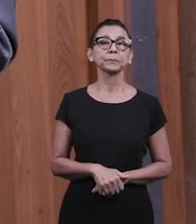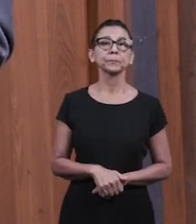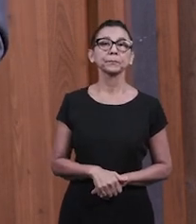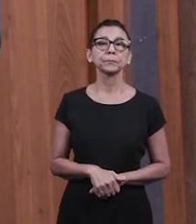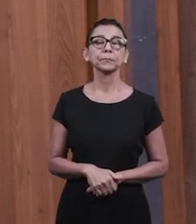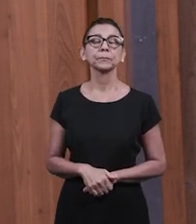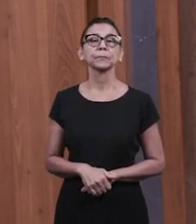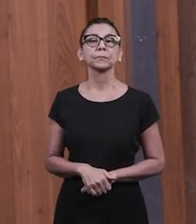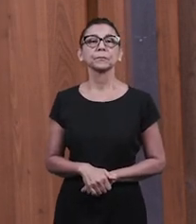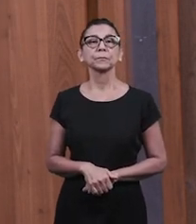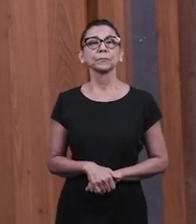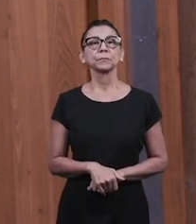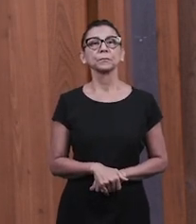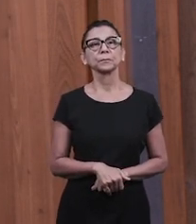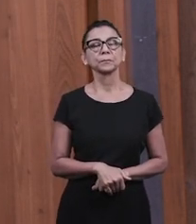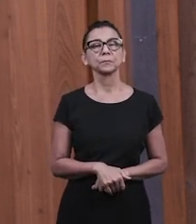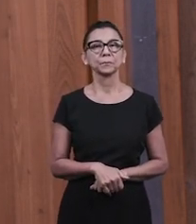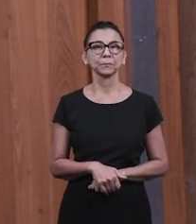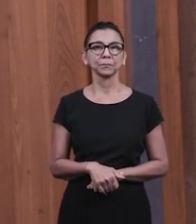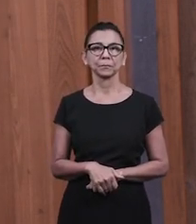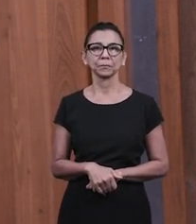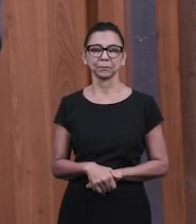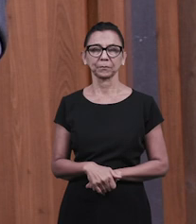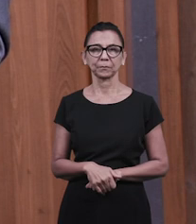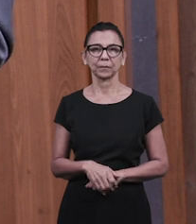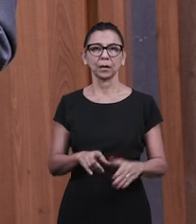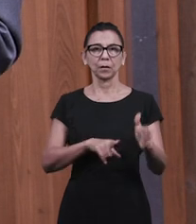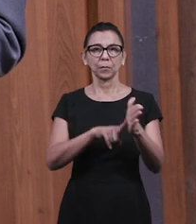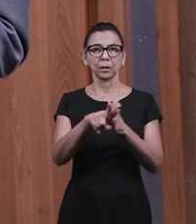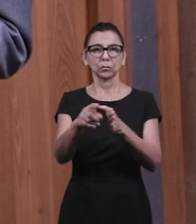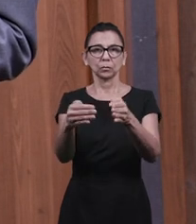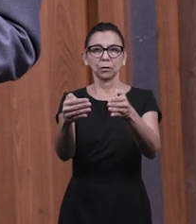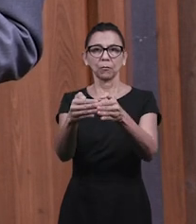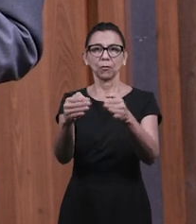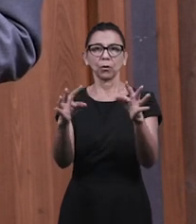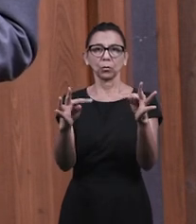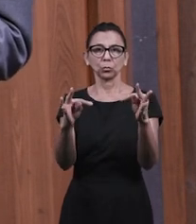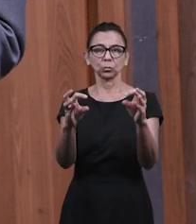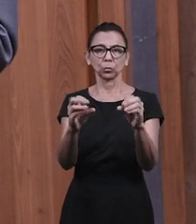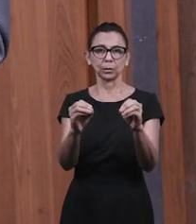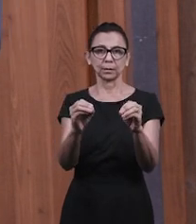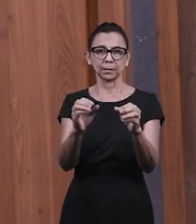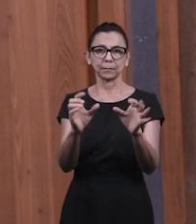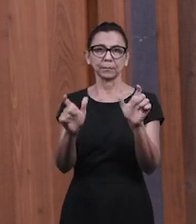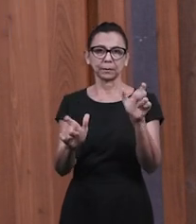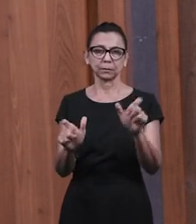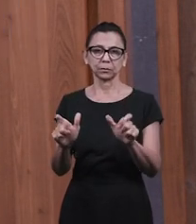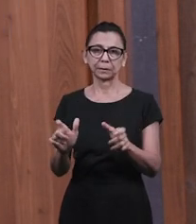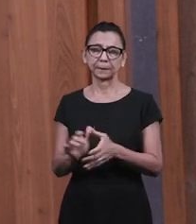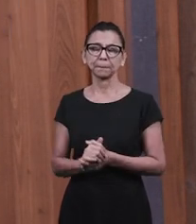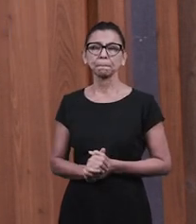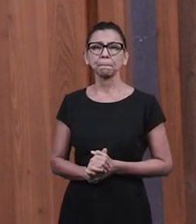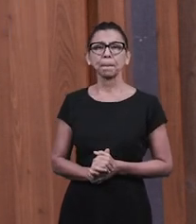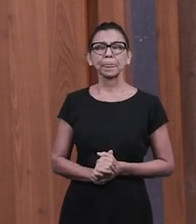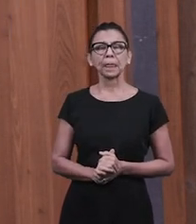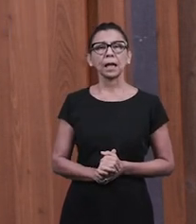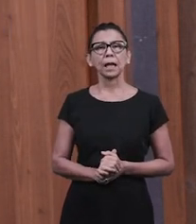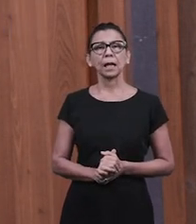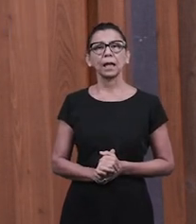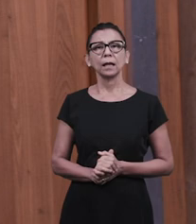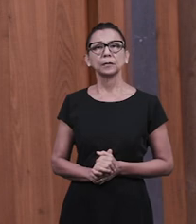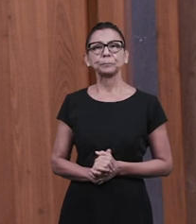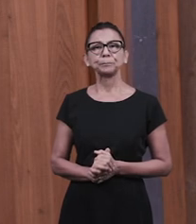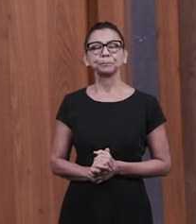nosso assunto e vamos voltar às perguntas agora destinadas a todos. E há uma recomendação agora, que é a partir do item